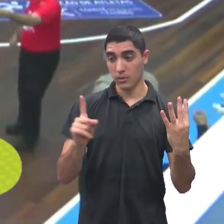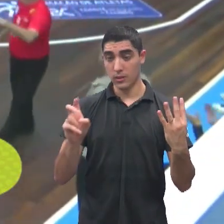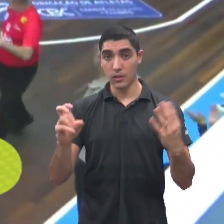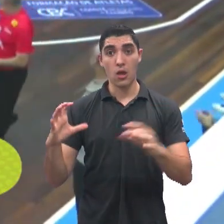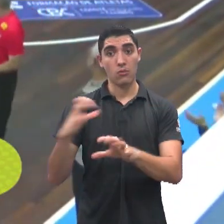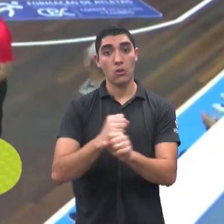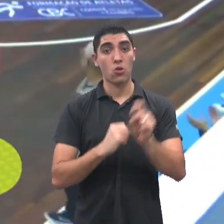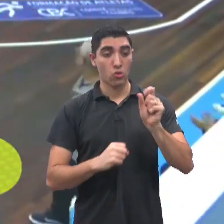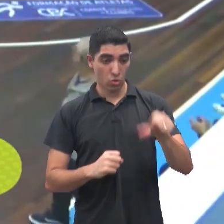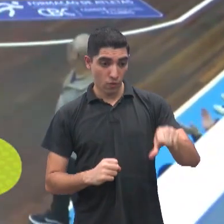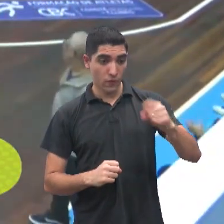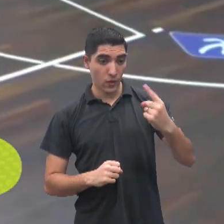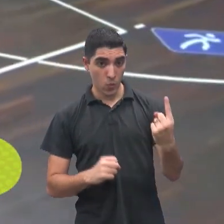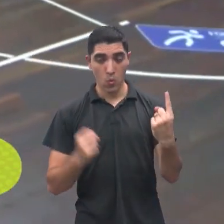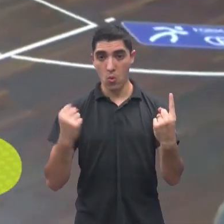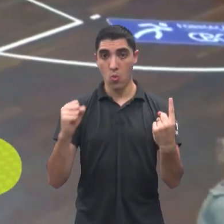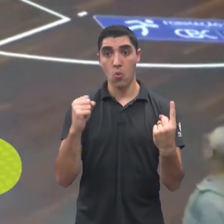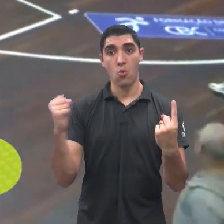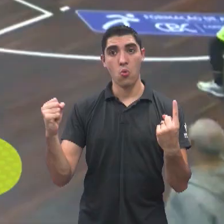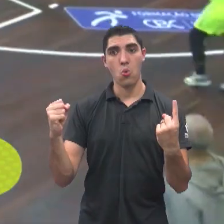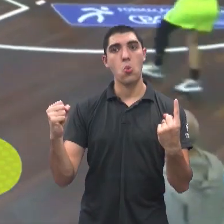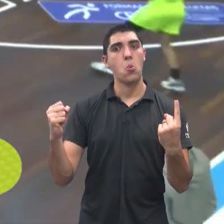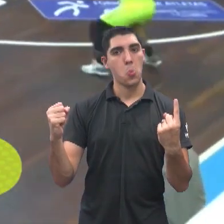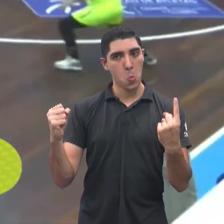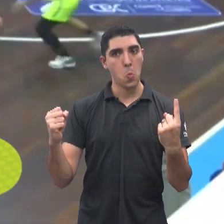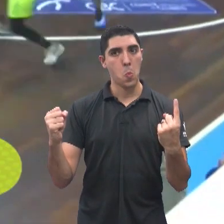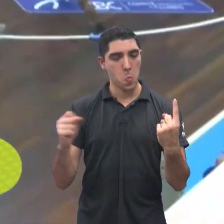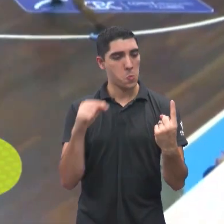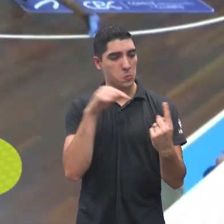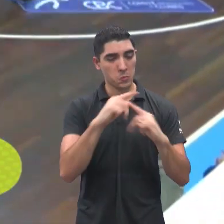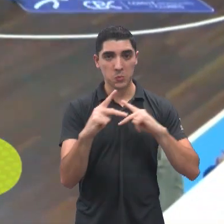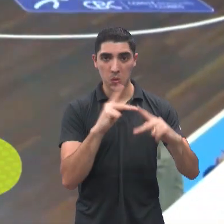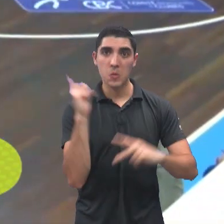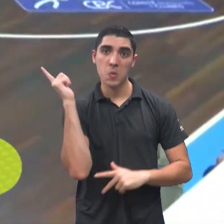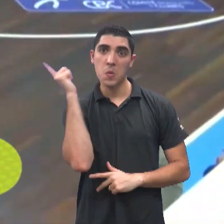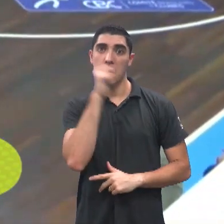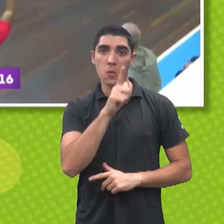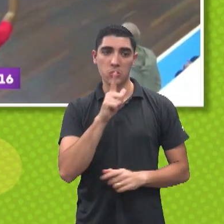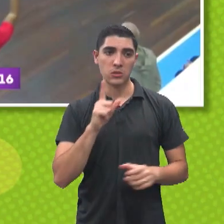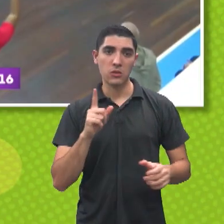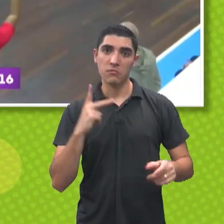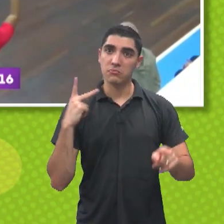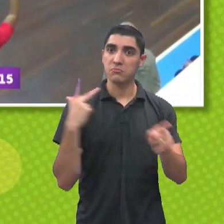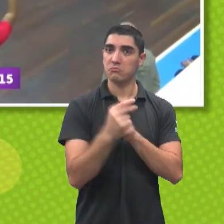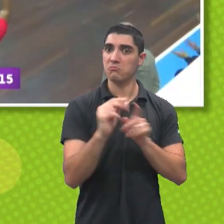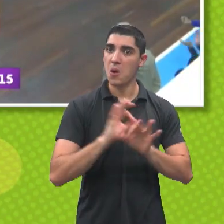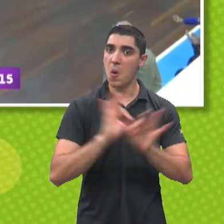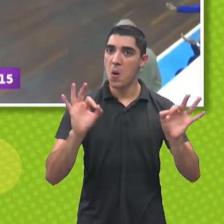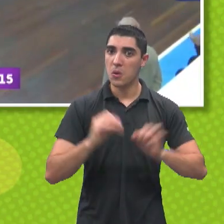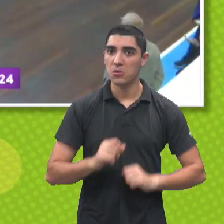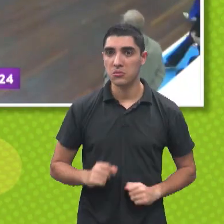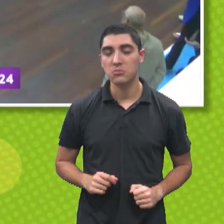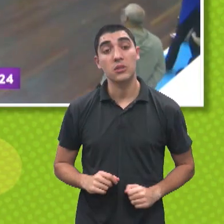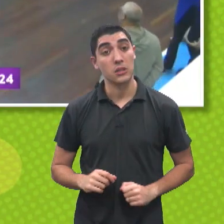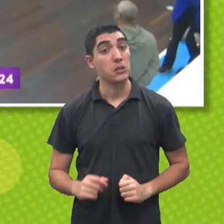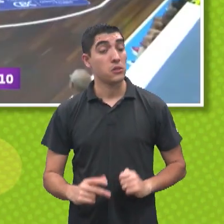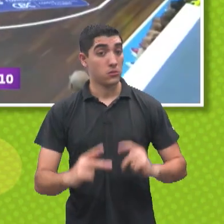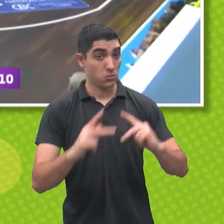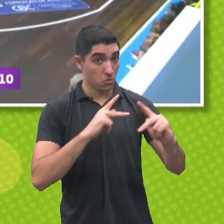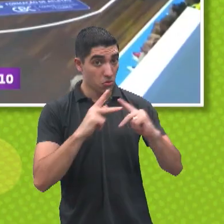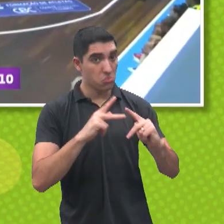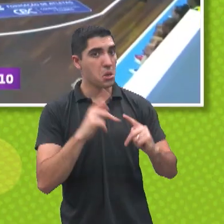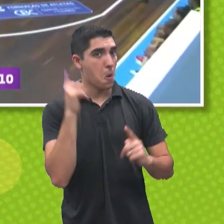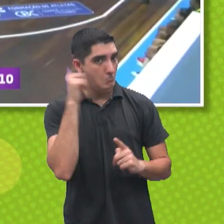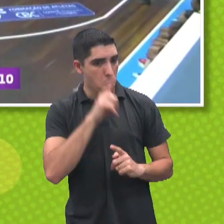91-88, placar mais do que bom para a equipe do São José, que chegou a uma bela vitória. São José que vem evoluindo aí com o passar dos jogos,